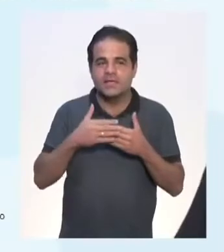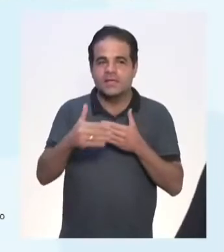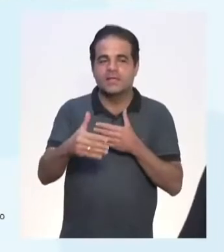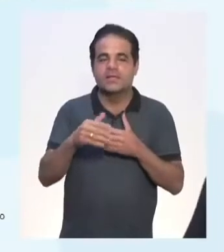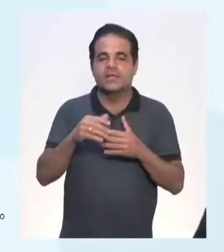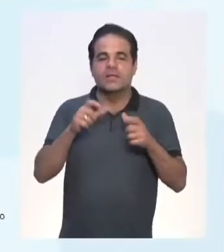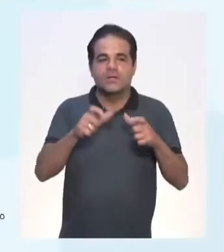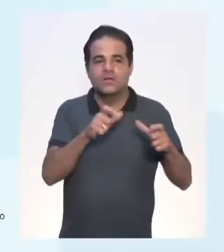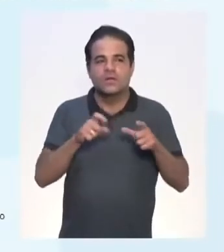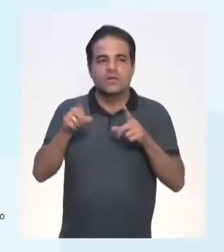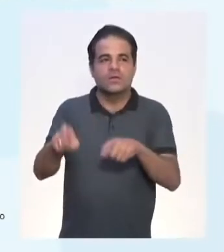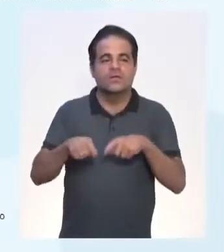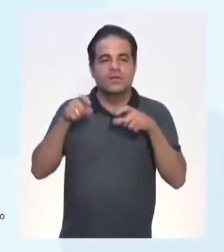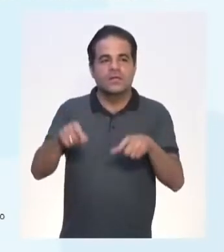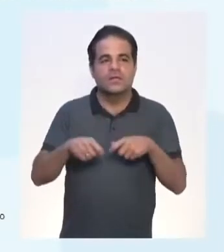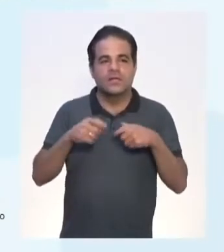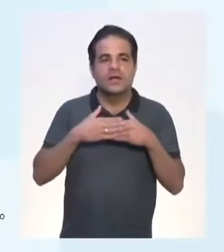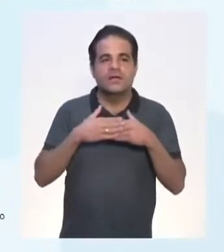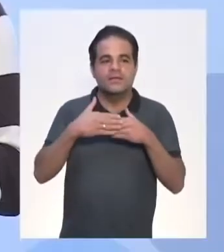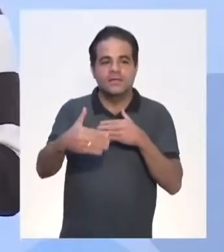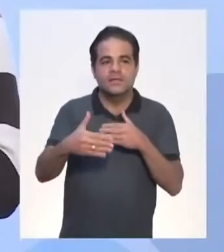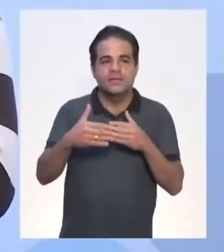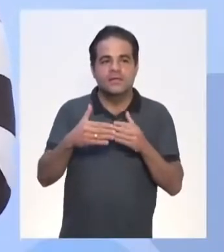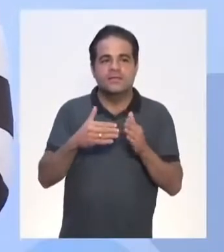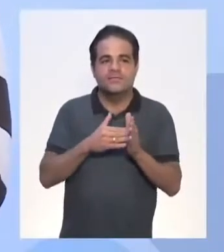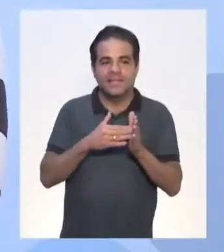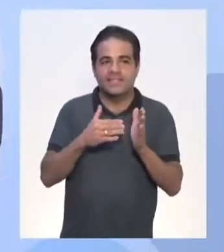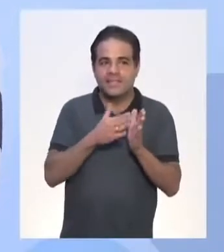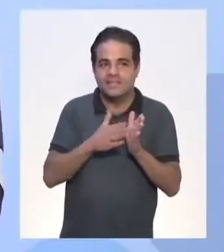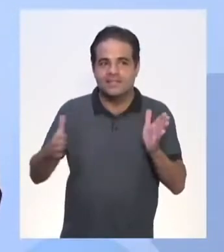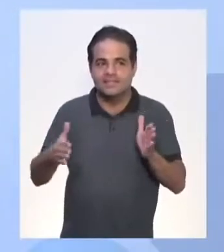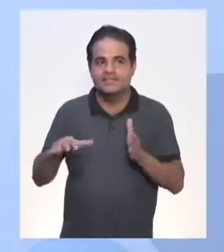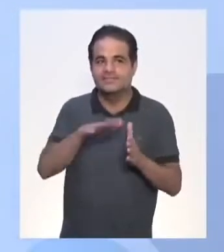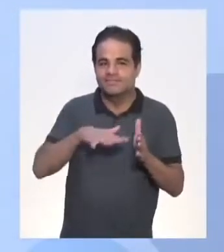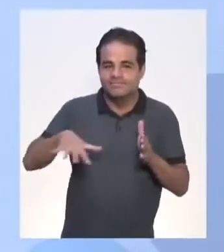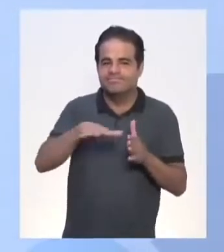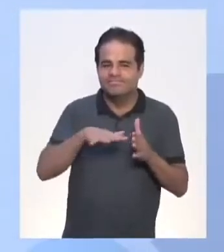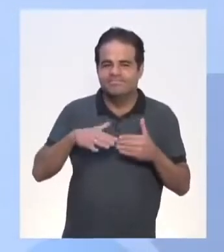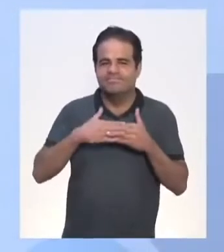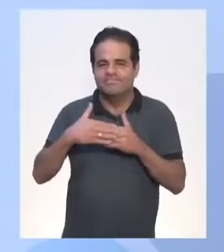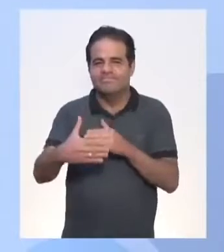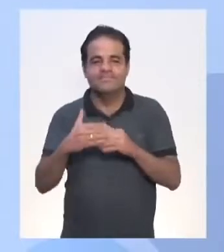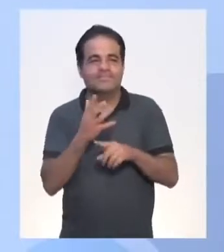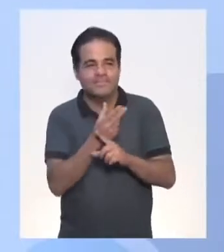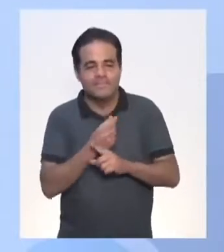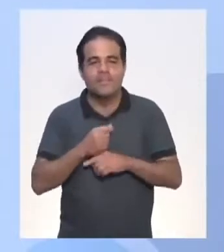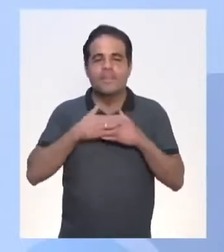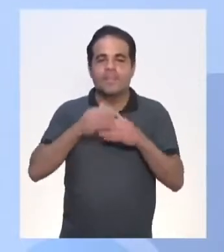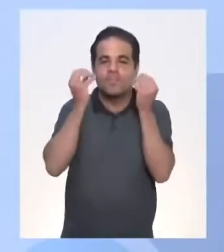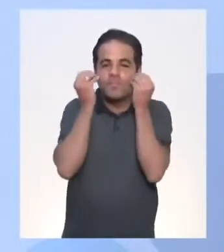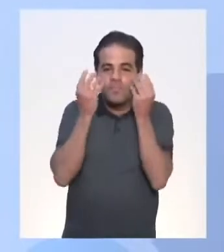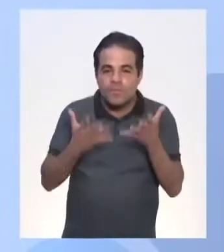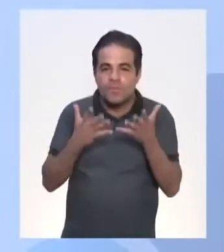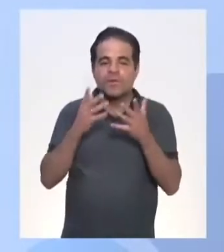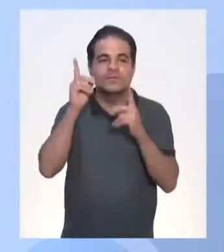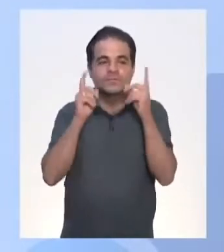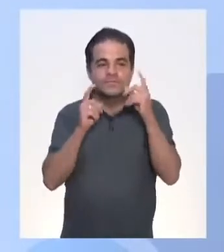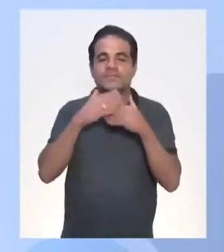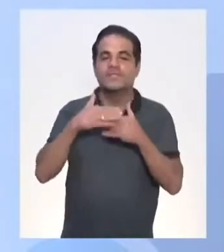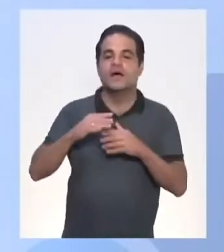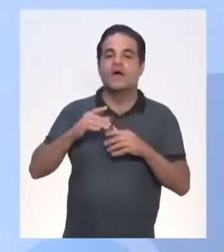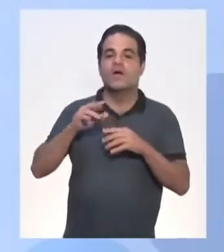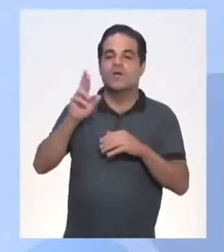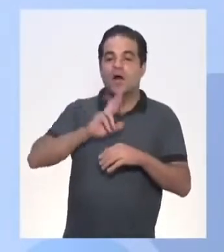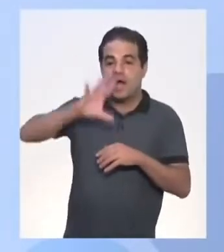oligarquias rurais. E aí, talvez, uma arte que mostra bem essa questão da expressão da